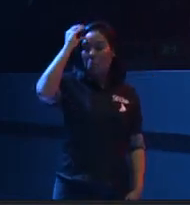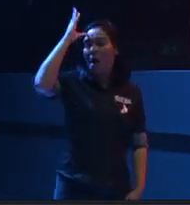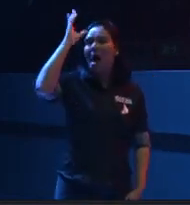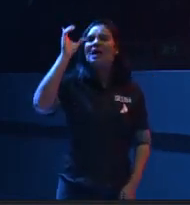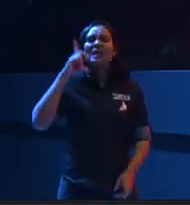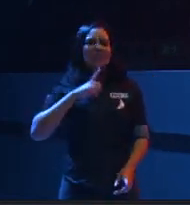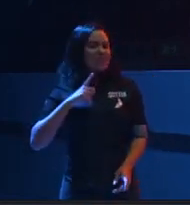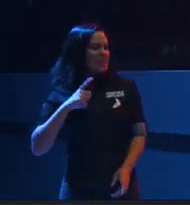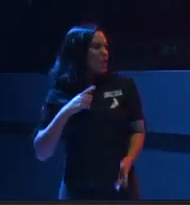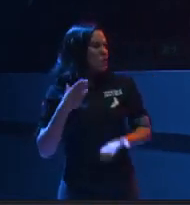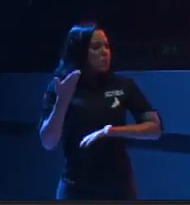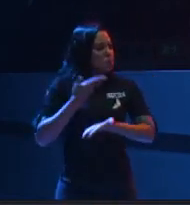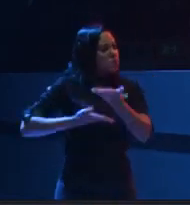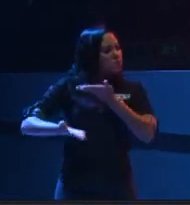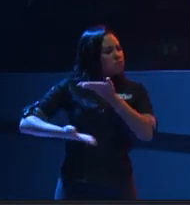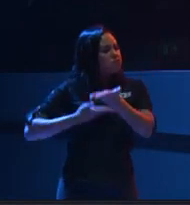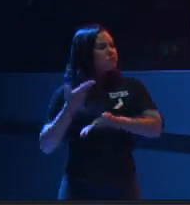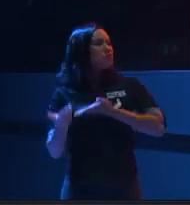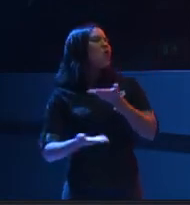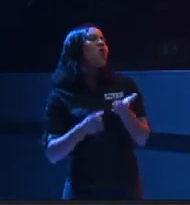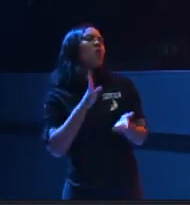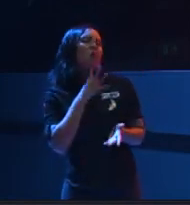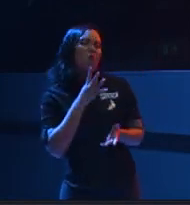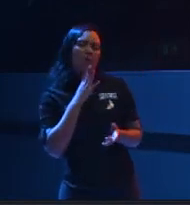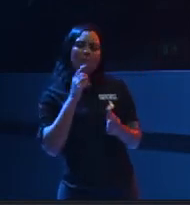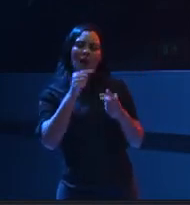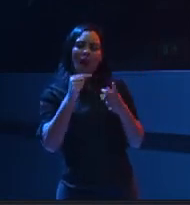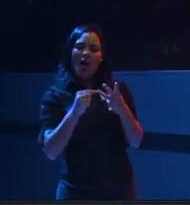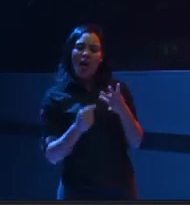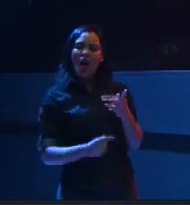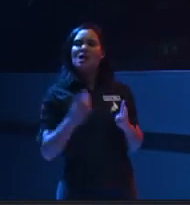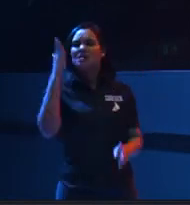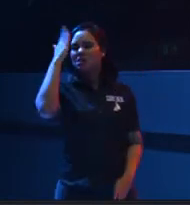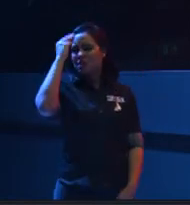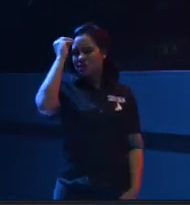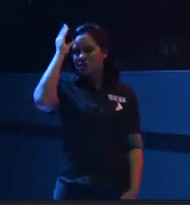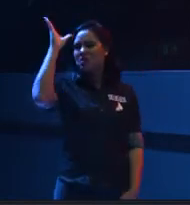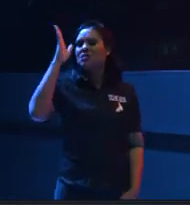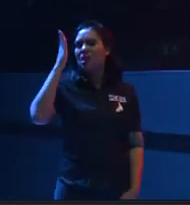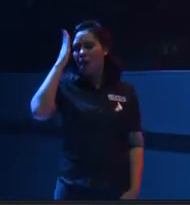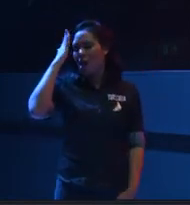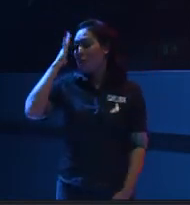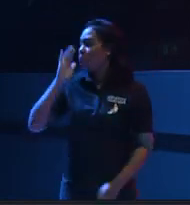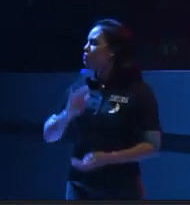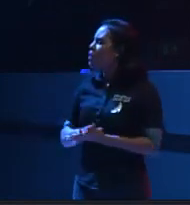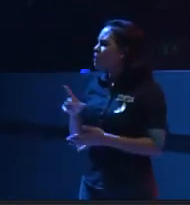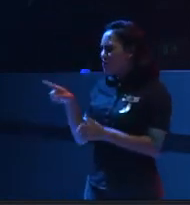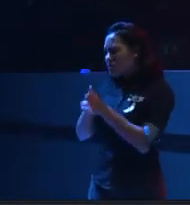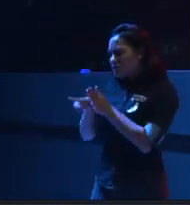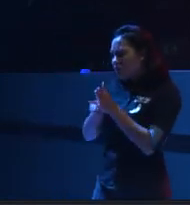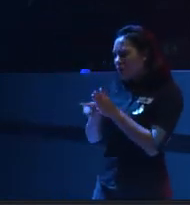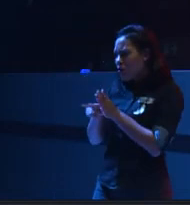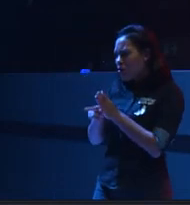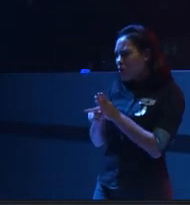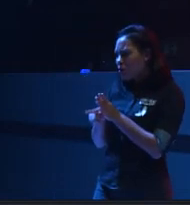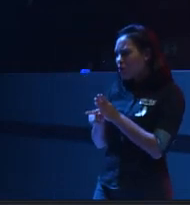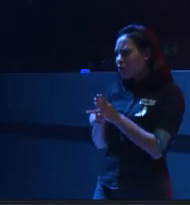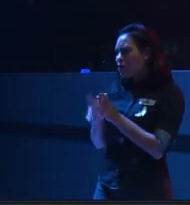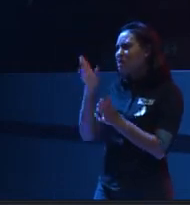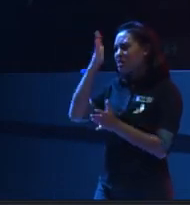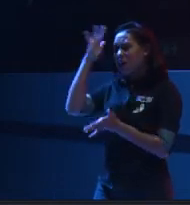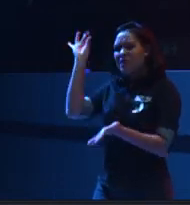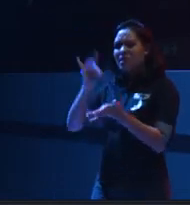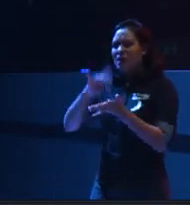não sei quem ele conhece daquilo ele conhece eu falei mas Você verificou se isso é verdade o